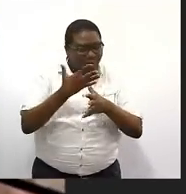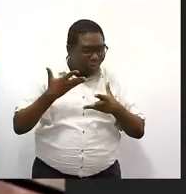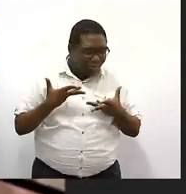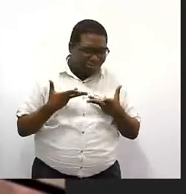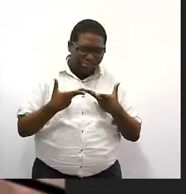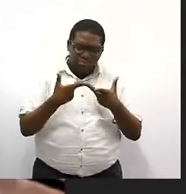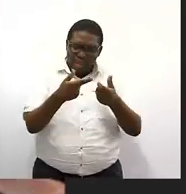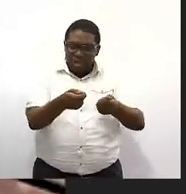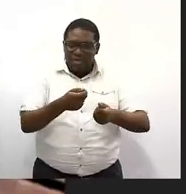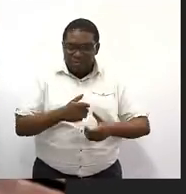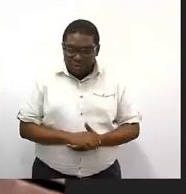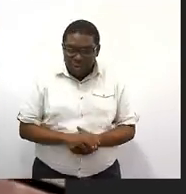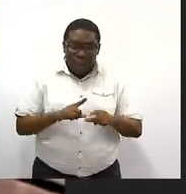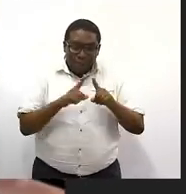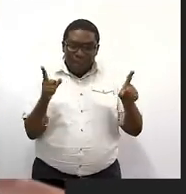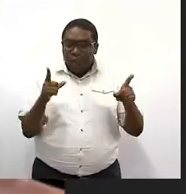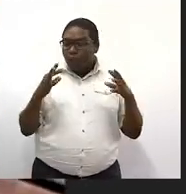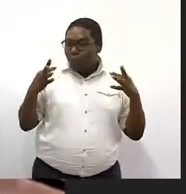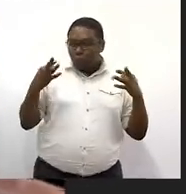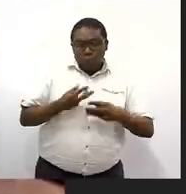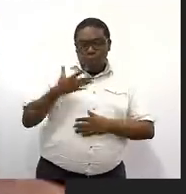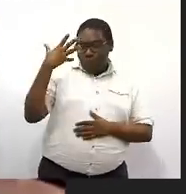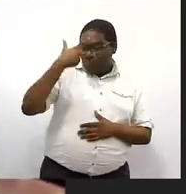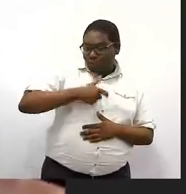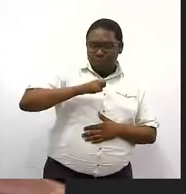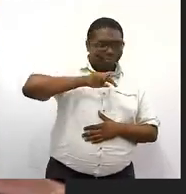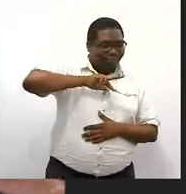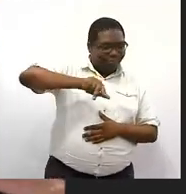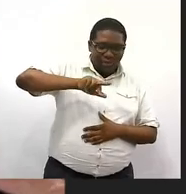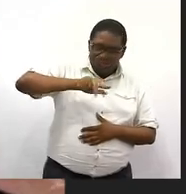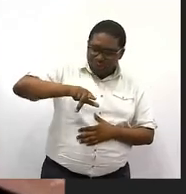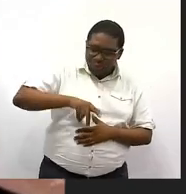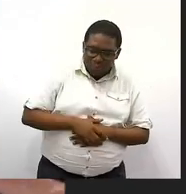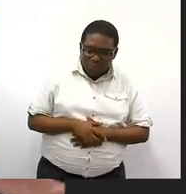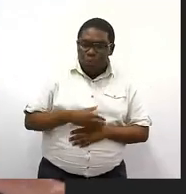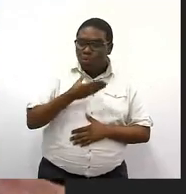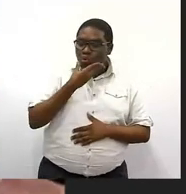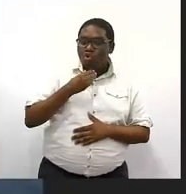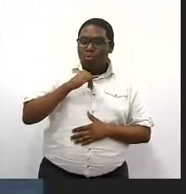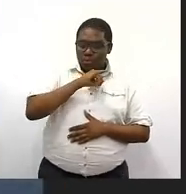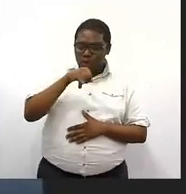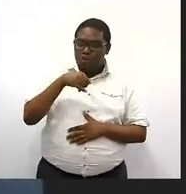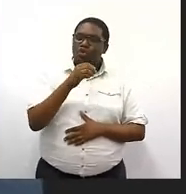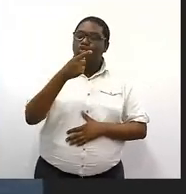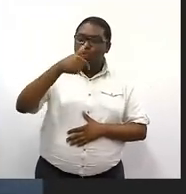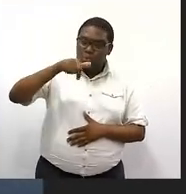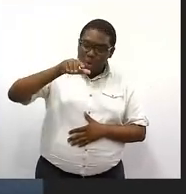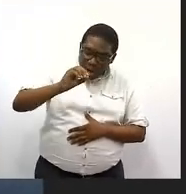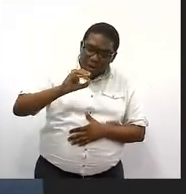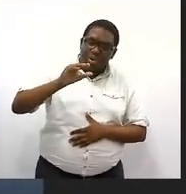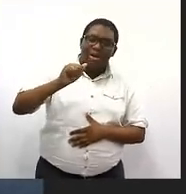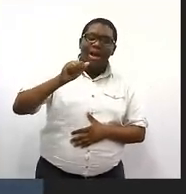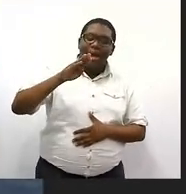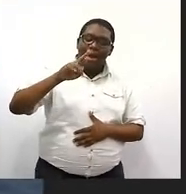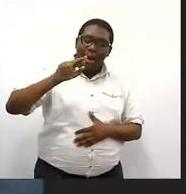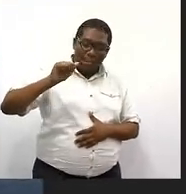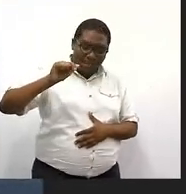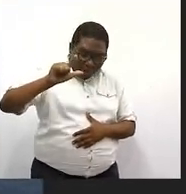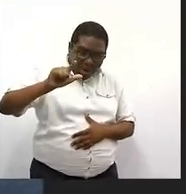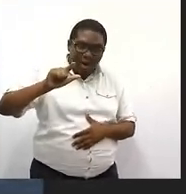É, mas nem tudo é tão bonito. No poema O Cão Sem Plumas, o escritor João Cabral de Melo